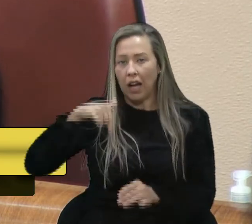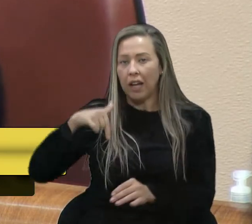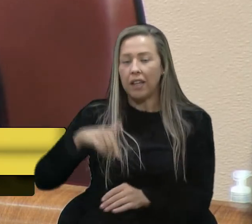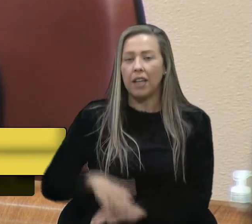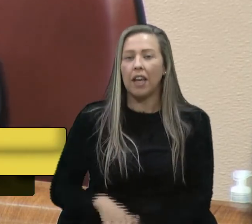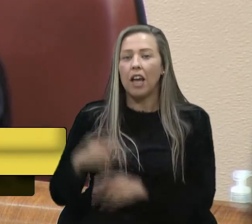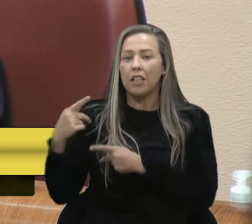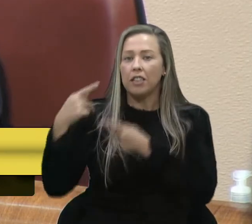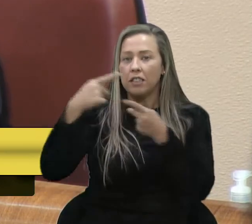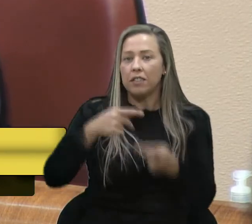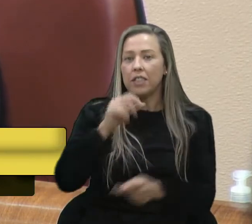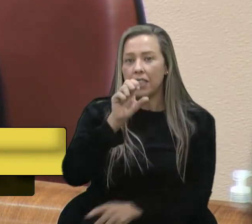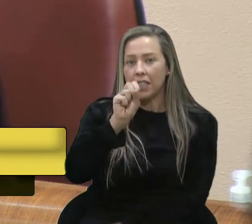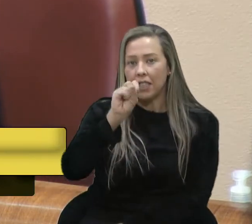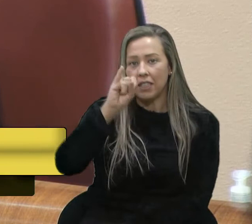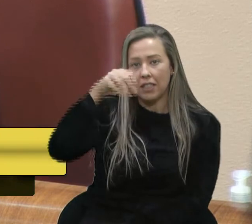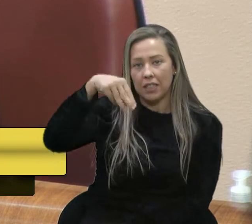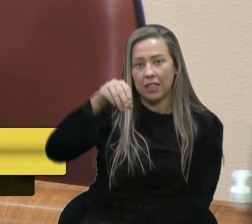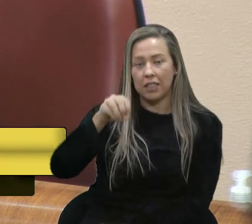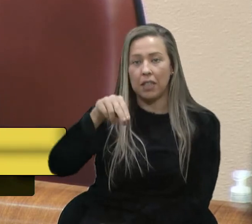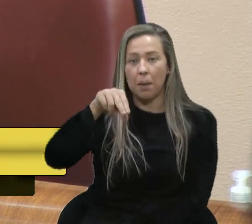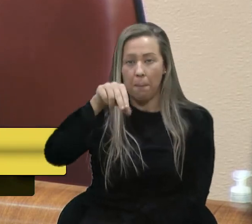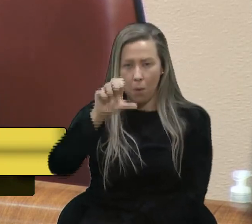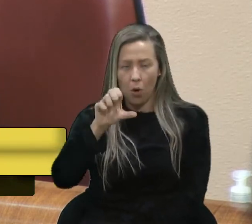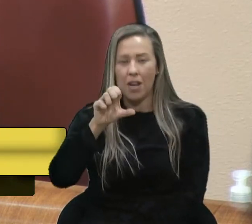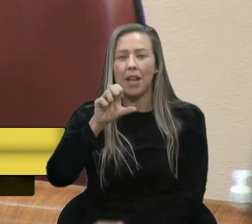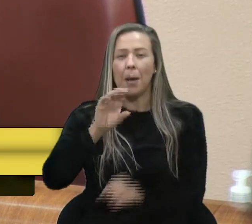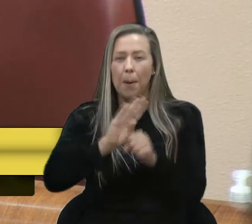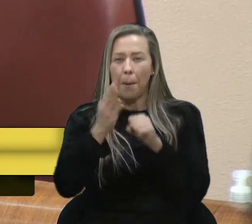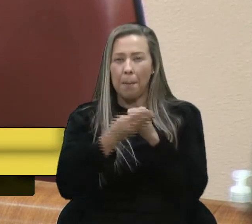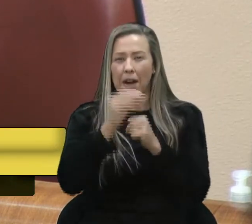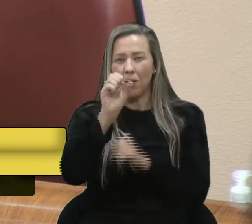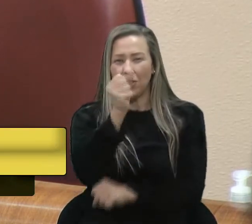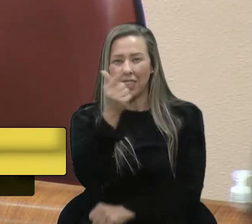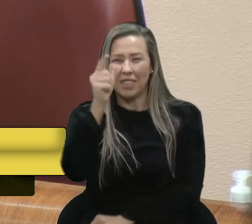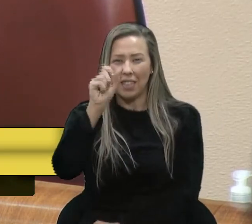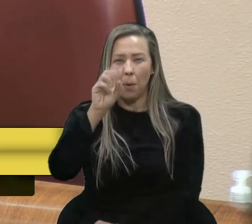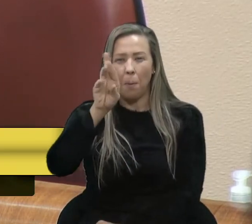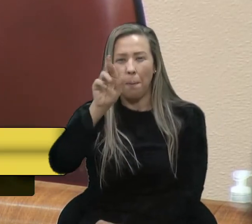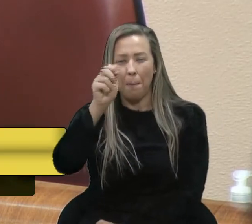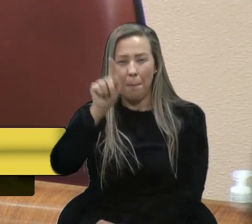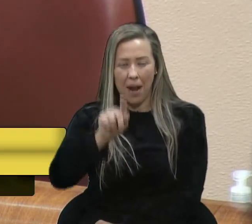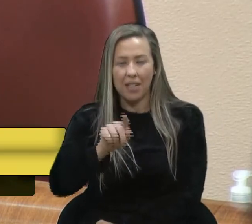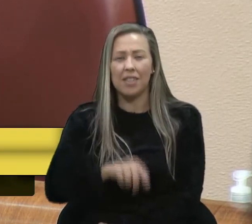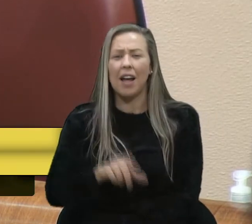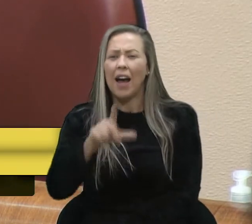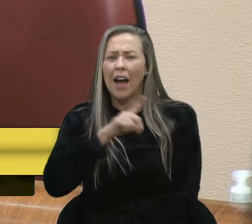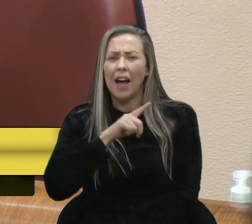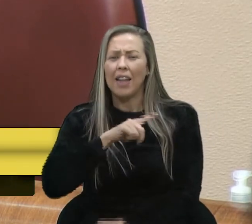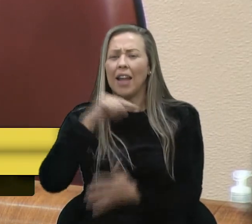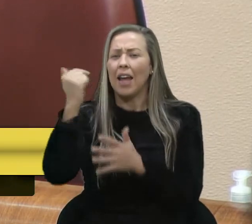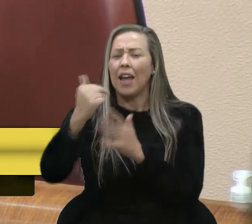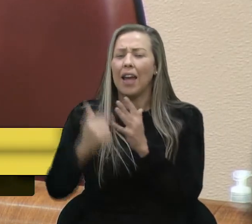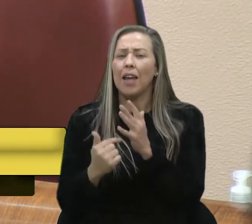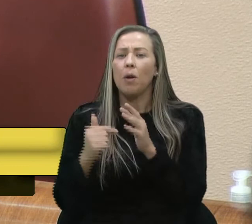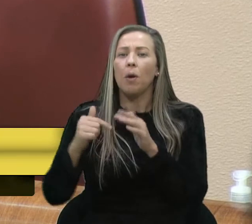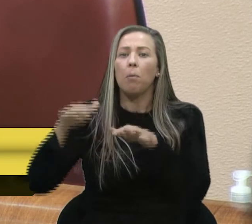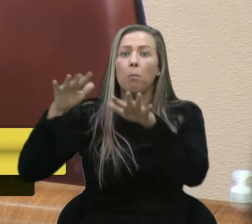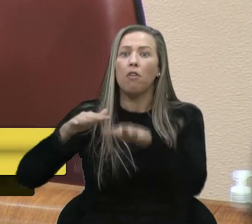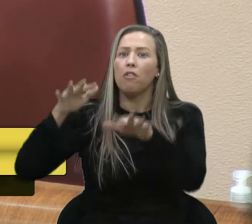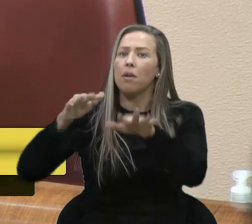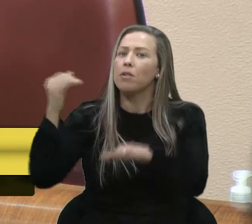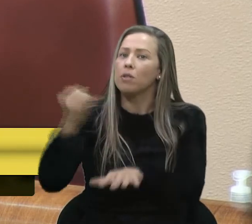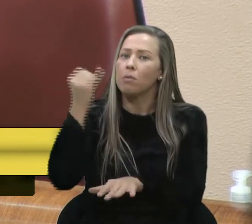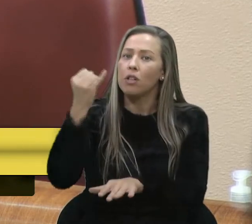da Simone, lá de São Brás, mãe da Lauren, que é Minimiza, aqui no Rio Grande do Sul, enfim. Eles têm várias ações importantes e